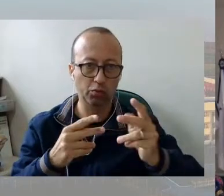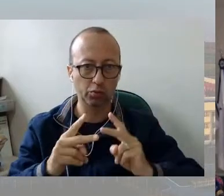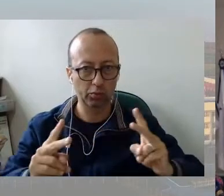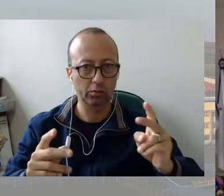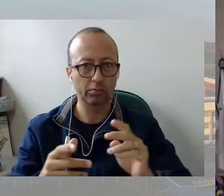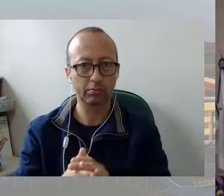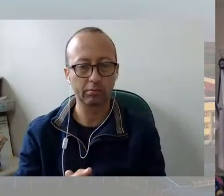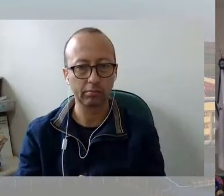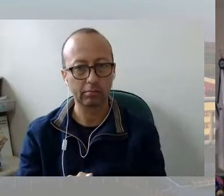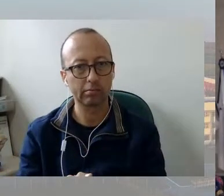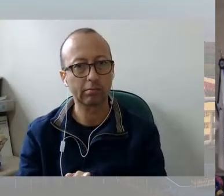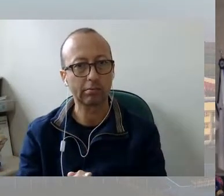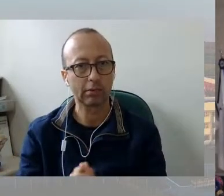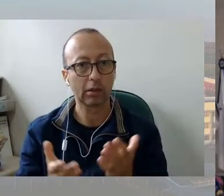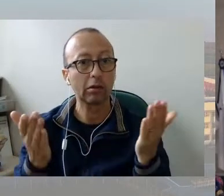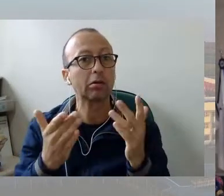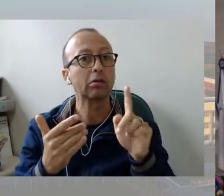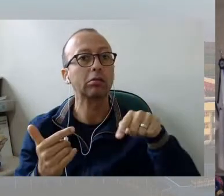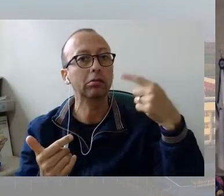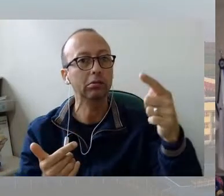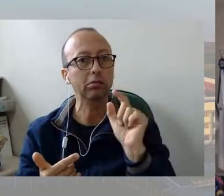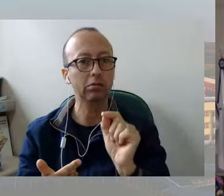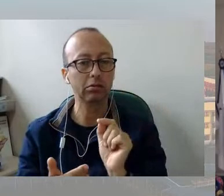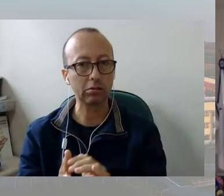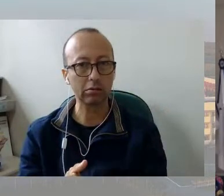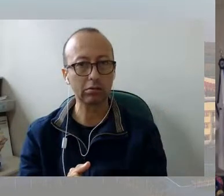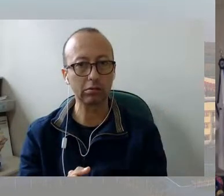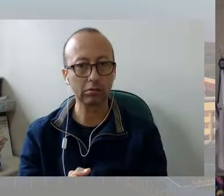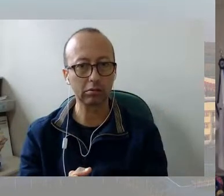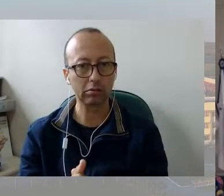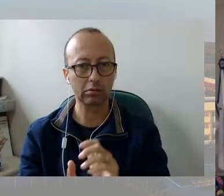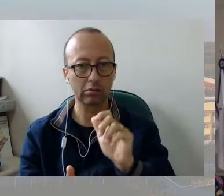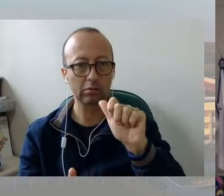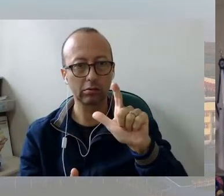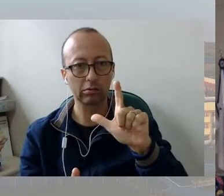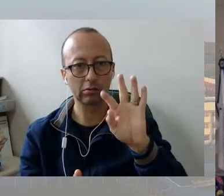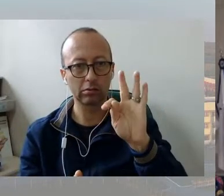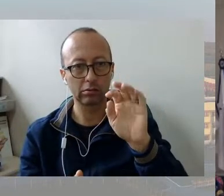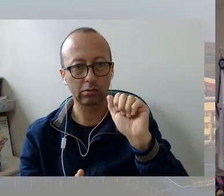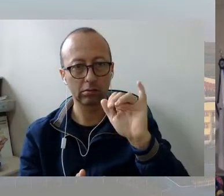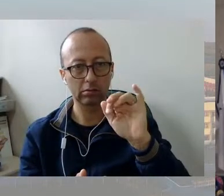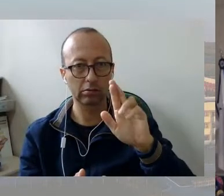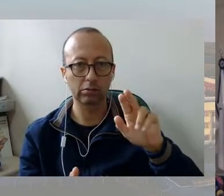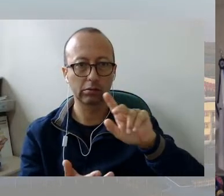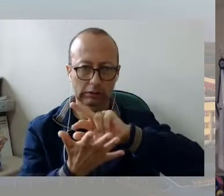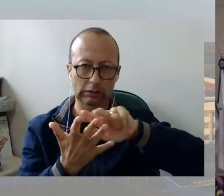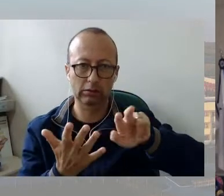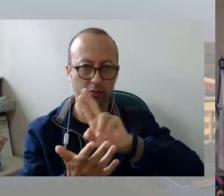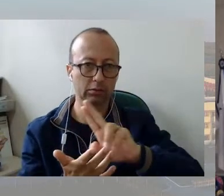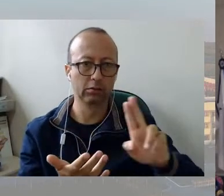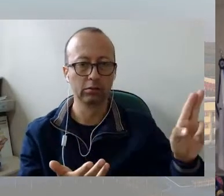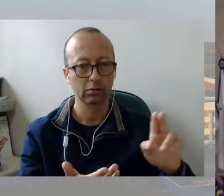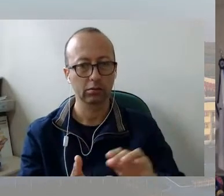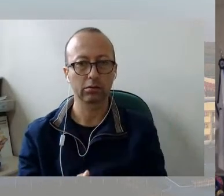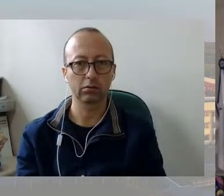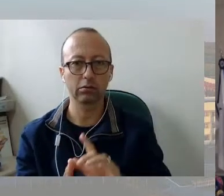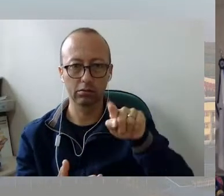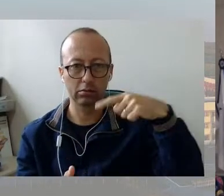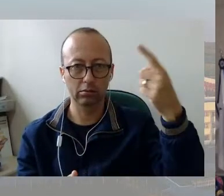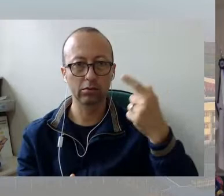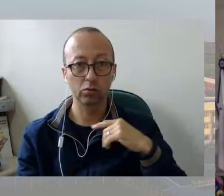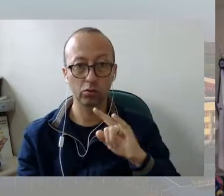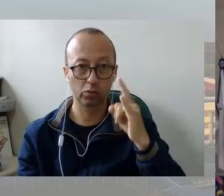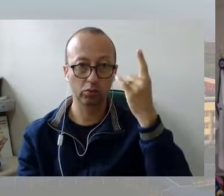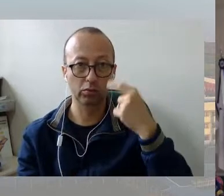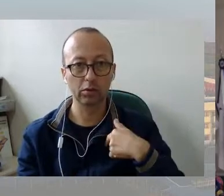Sim. Aí agora, na sequência, tem o Altacir, o Frank, o Dílio, o César, o Cássio, e depois eu vou falar para fechar, porque eu